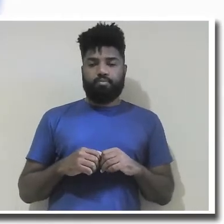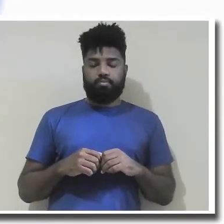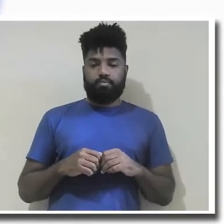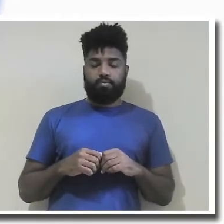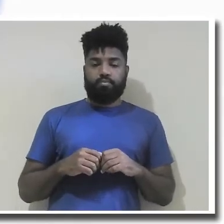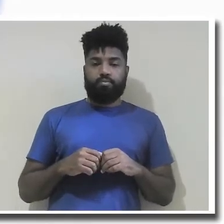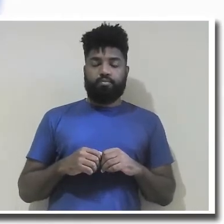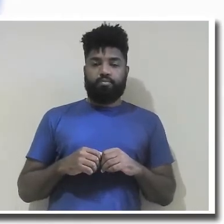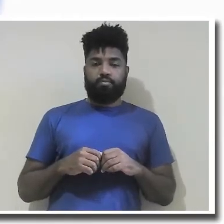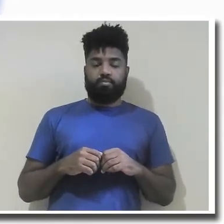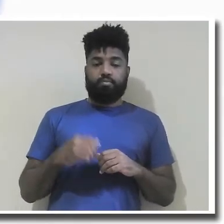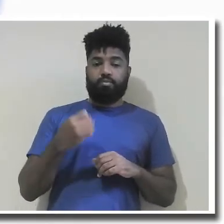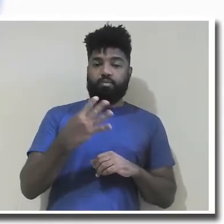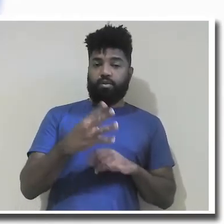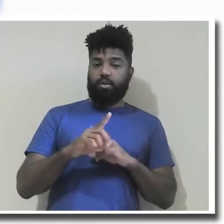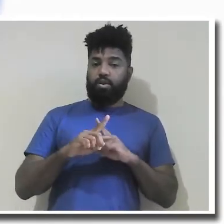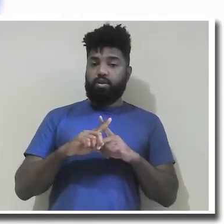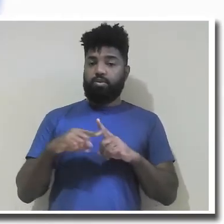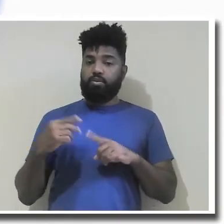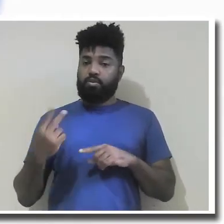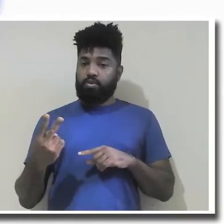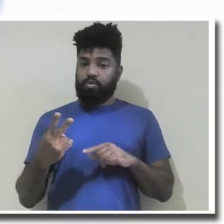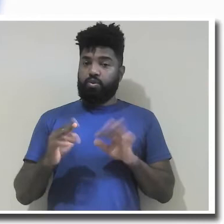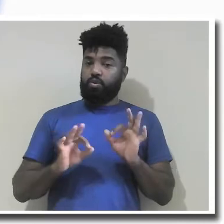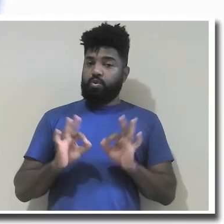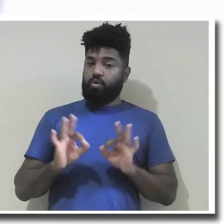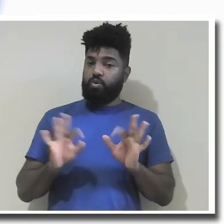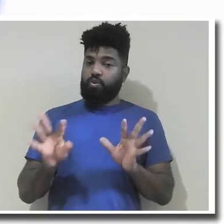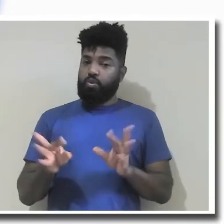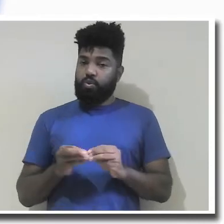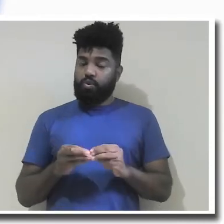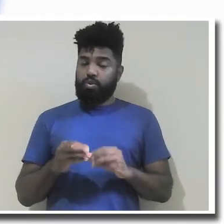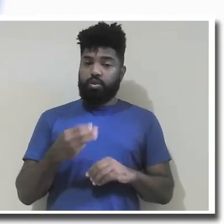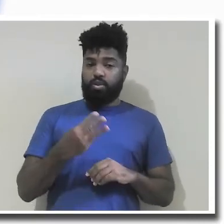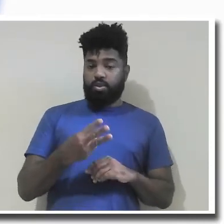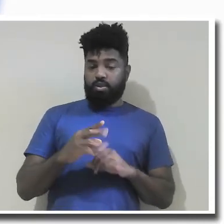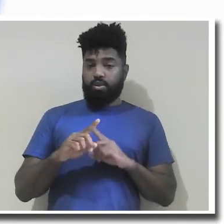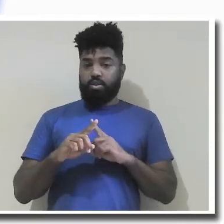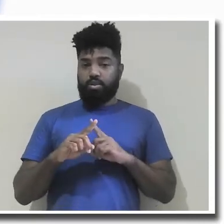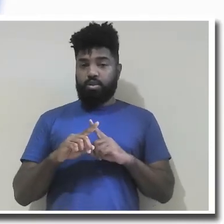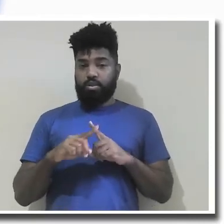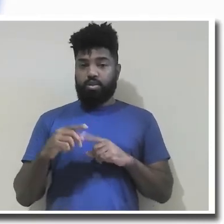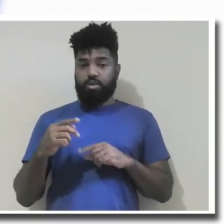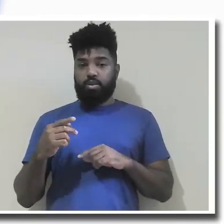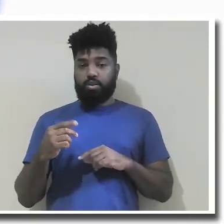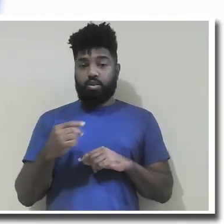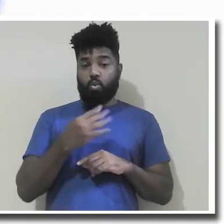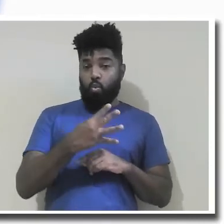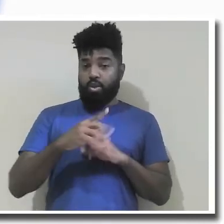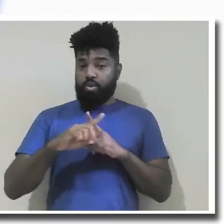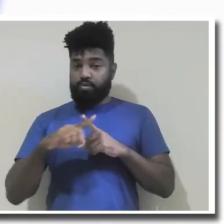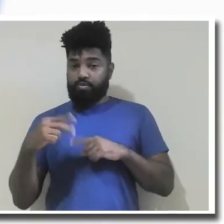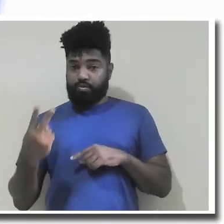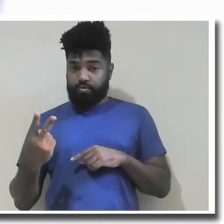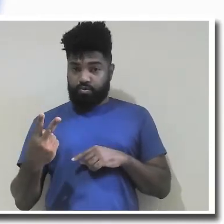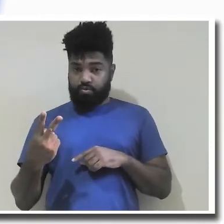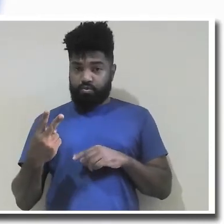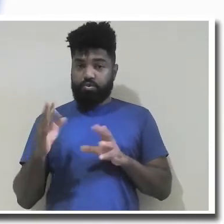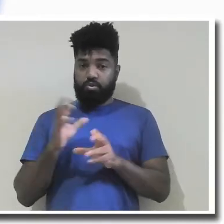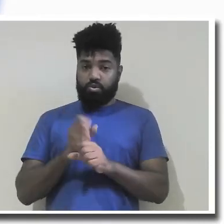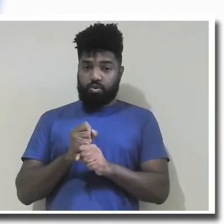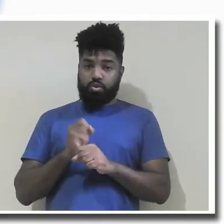o produto de 4 por 2, ficando 3 vezes 4 vezes 2,